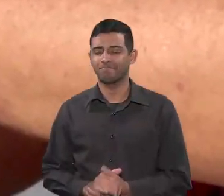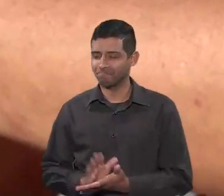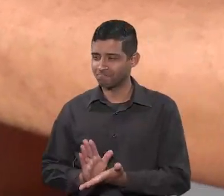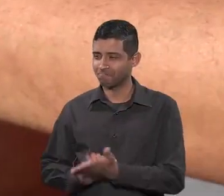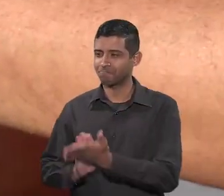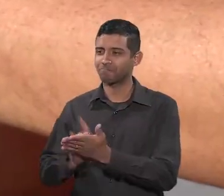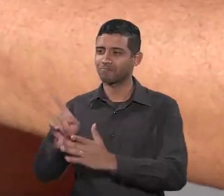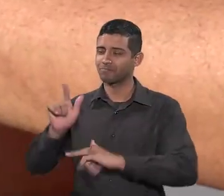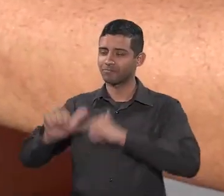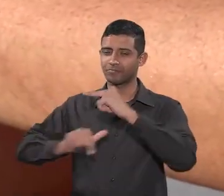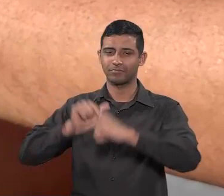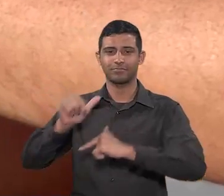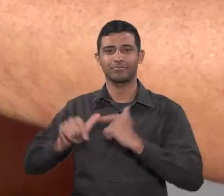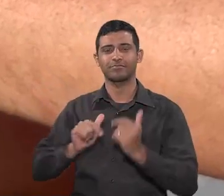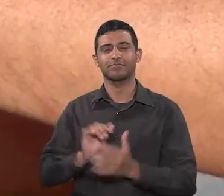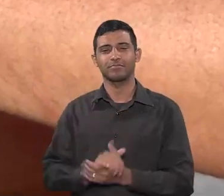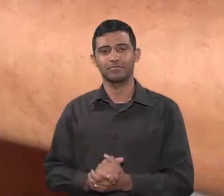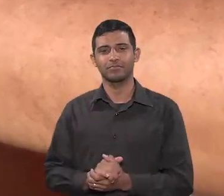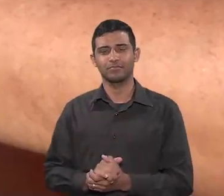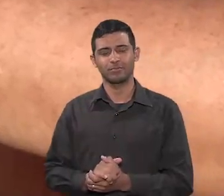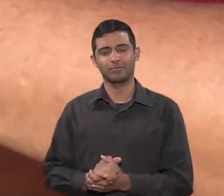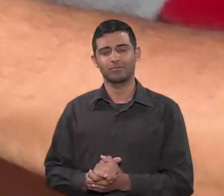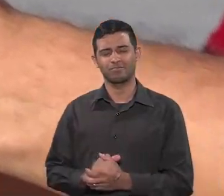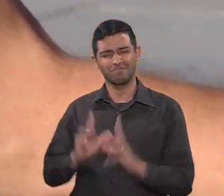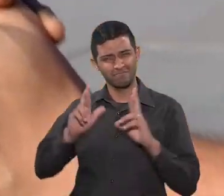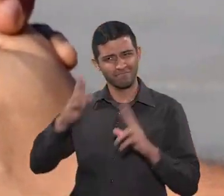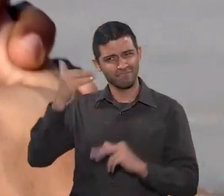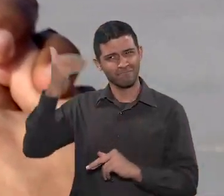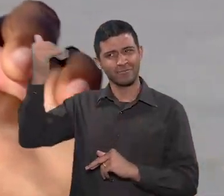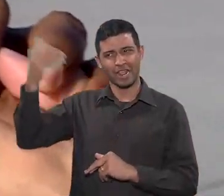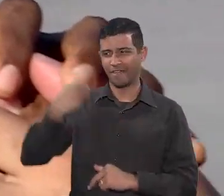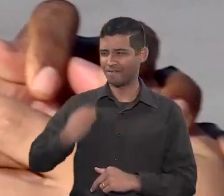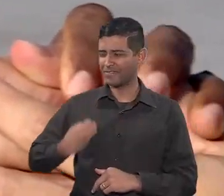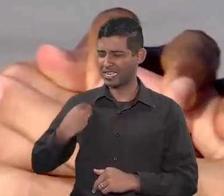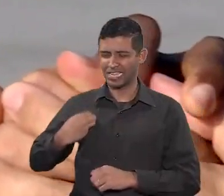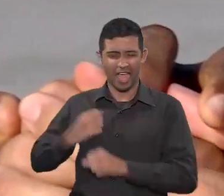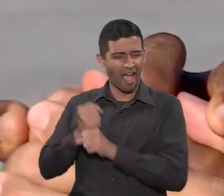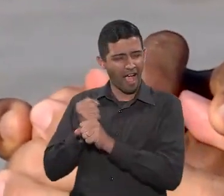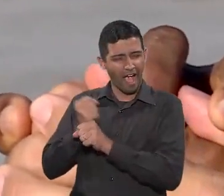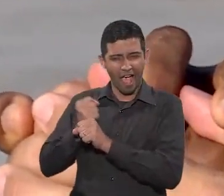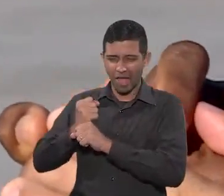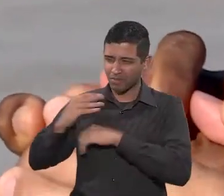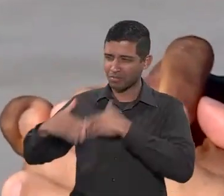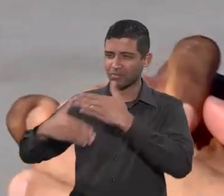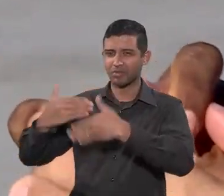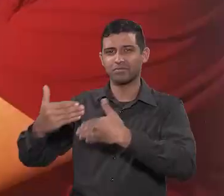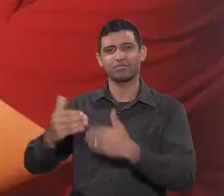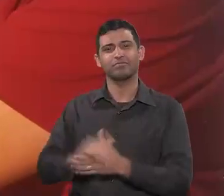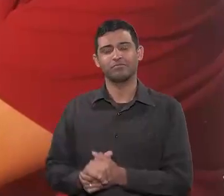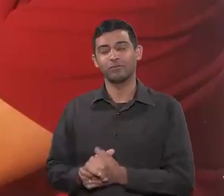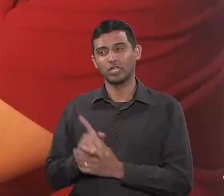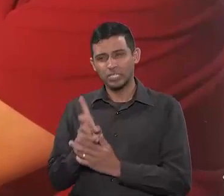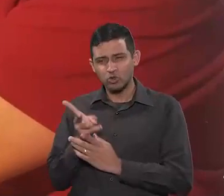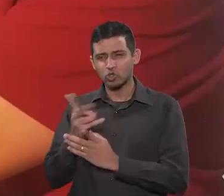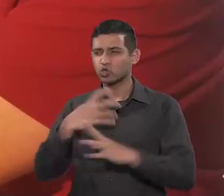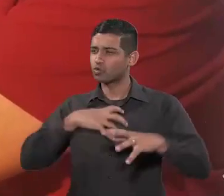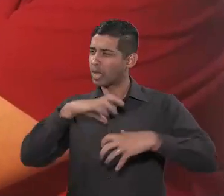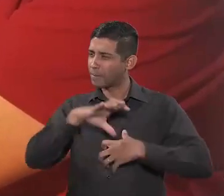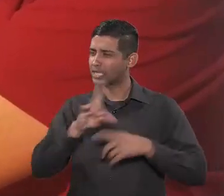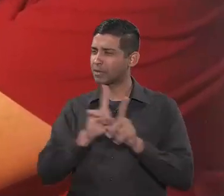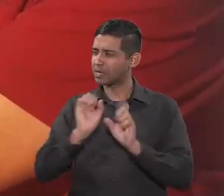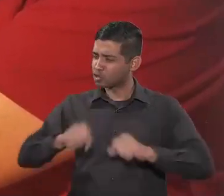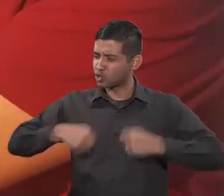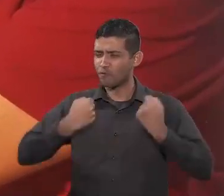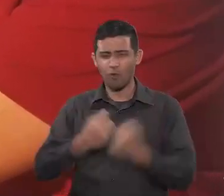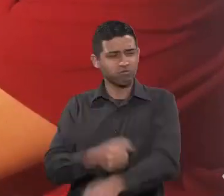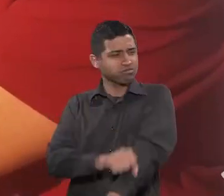parabéns por esse trabalho, sucesso, vida longa e muita empatia e muita disposição